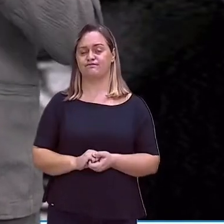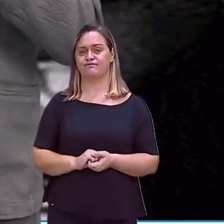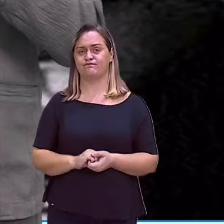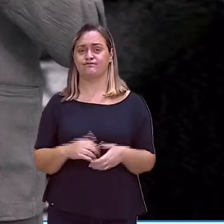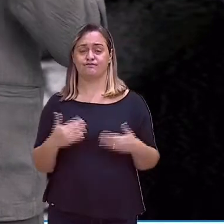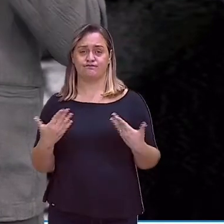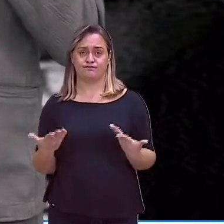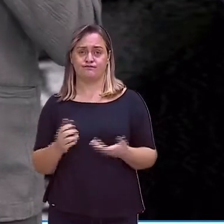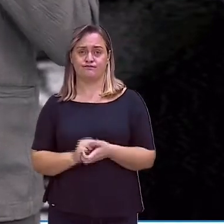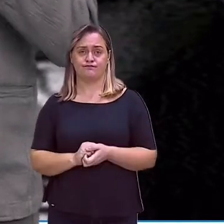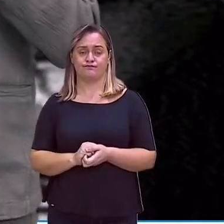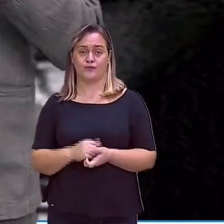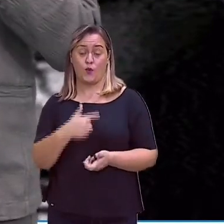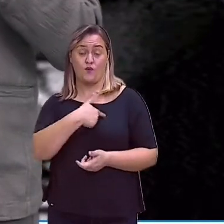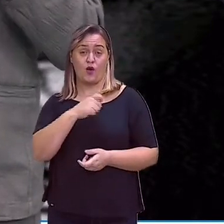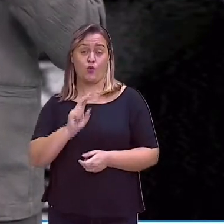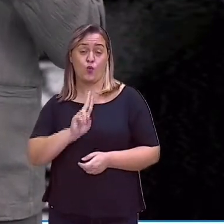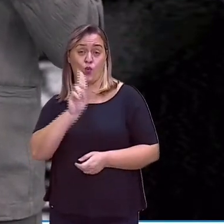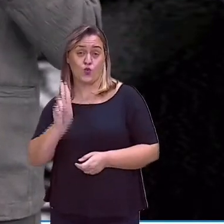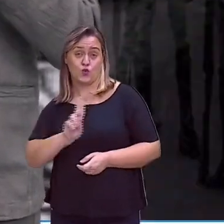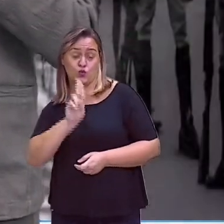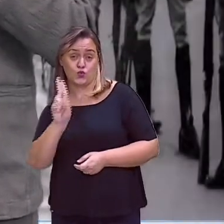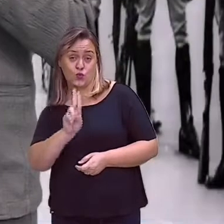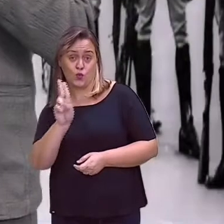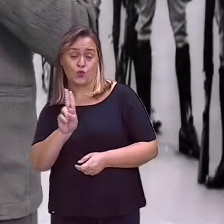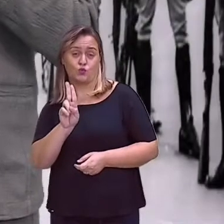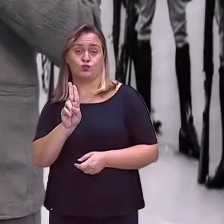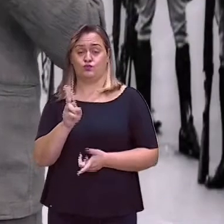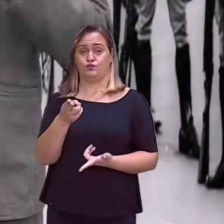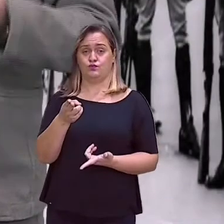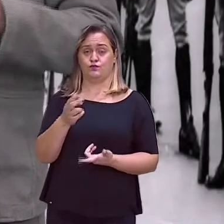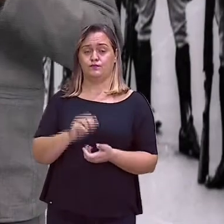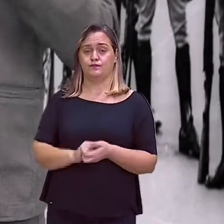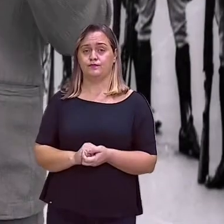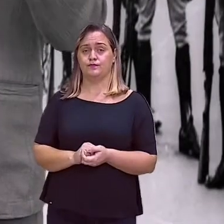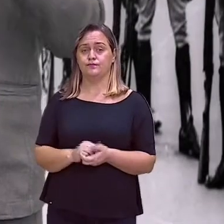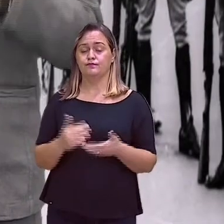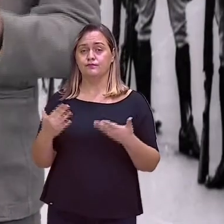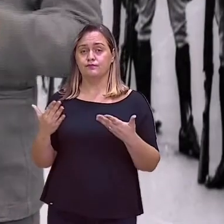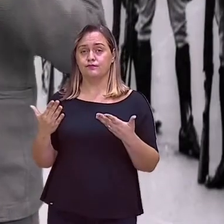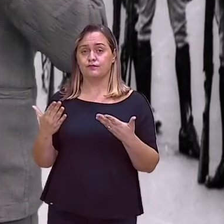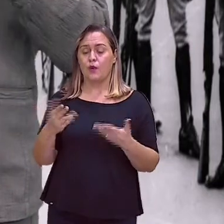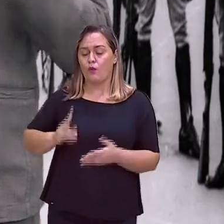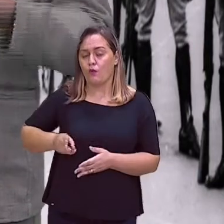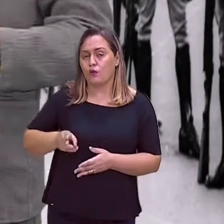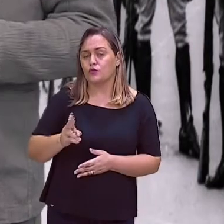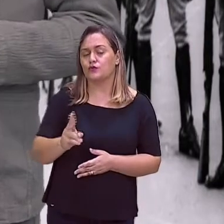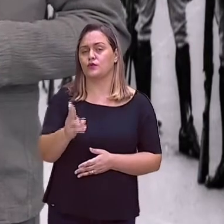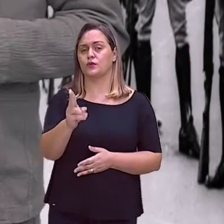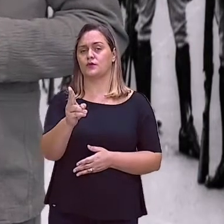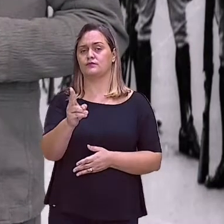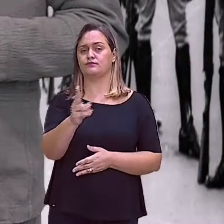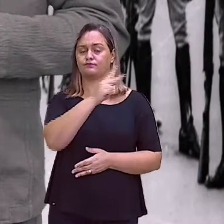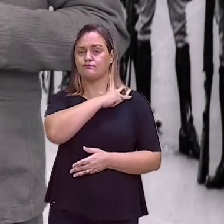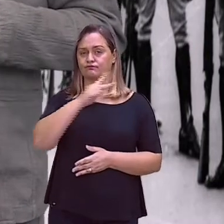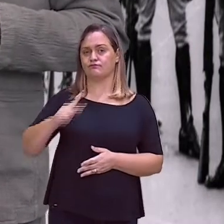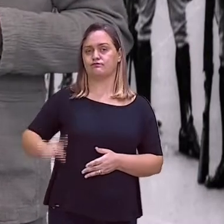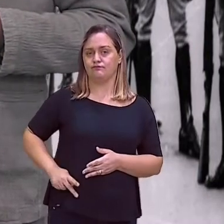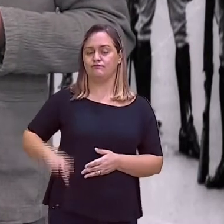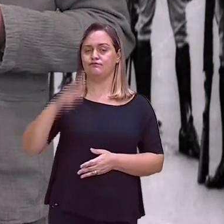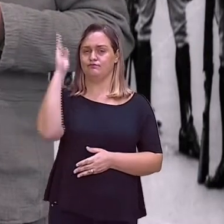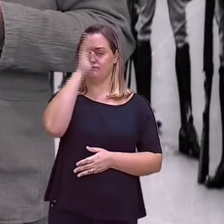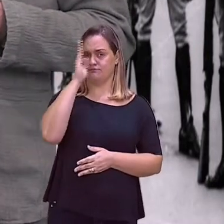Então, ele usou de argumentos para continuar no poder.